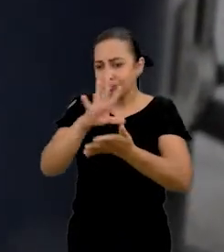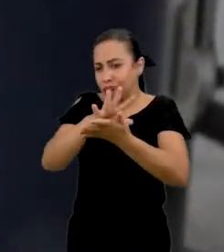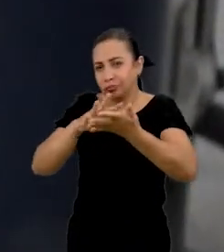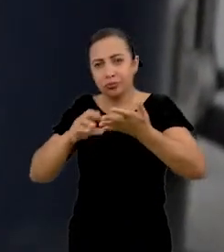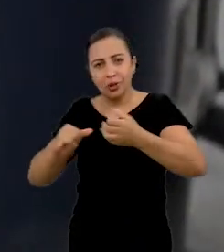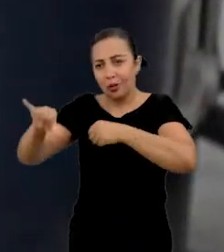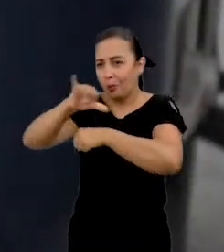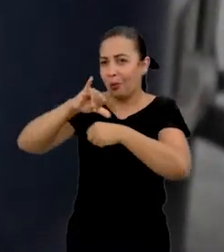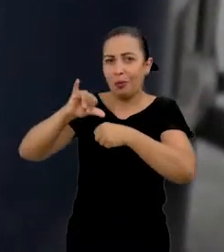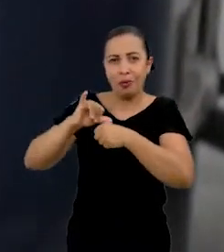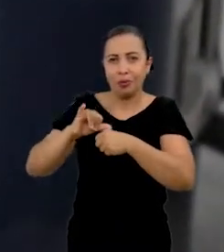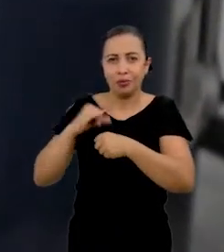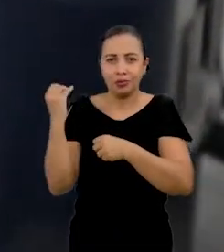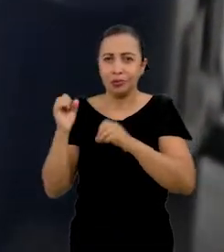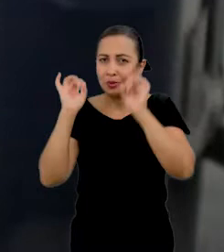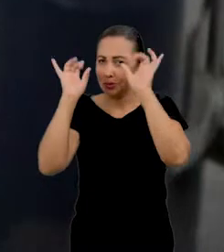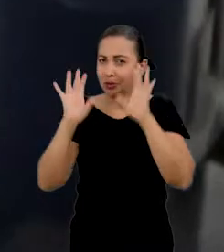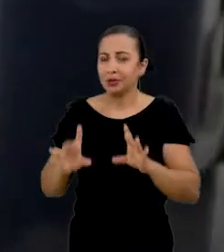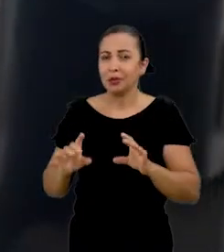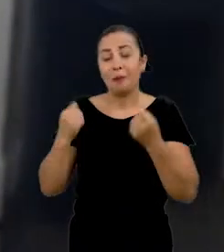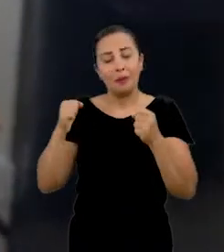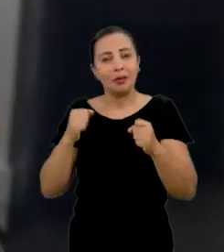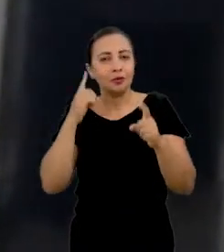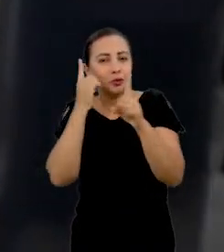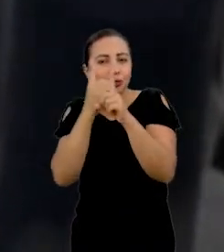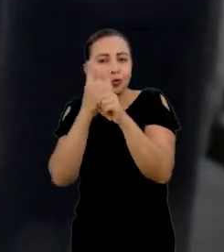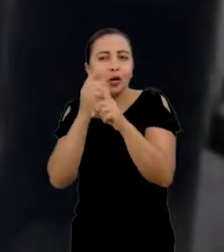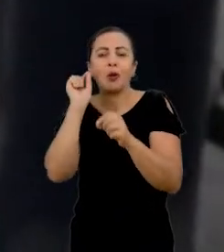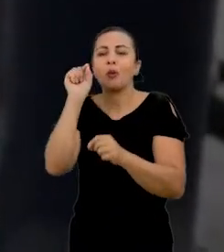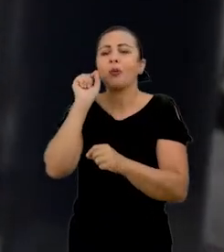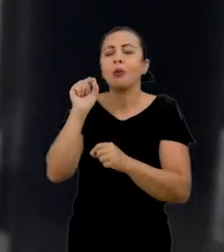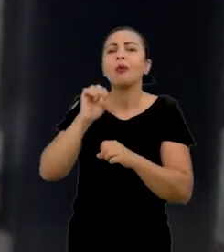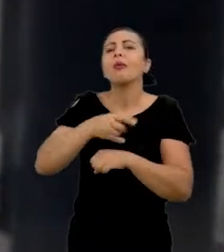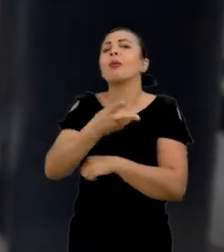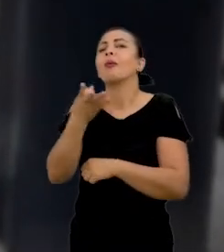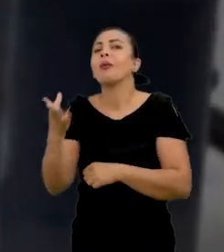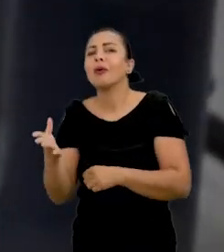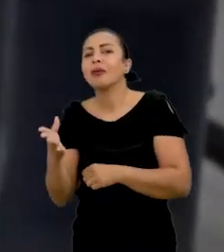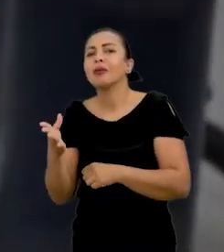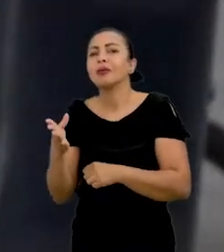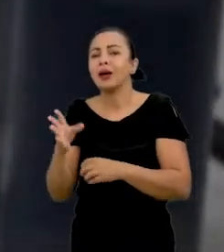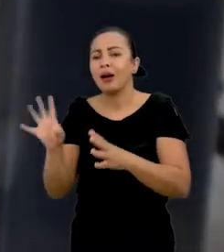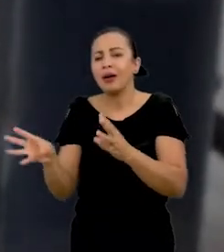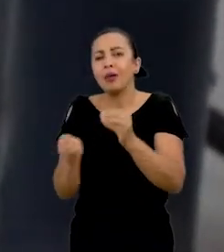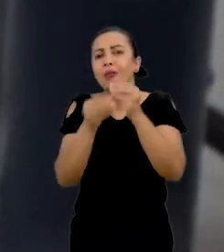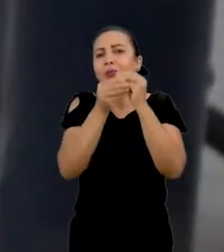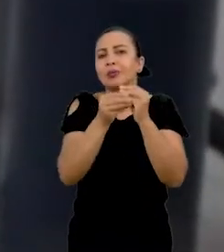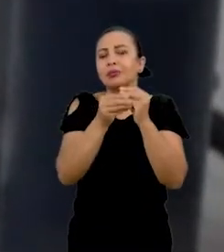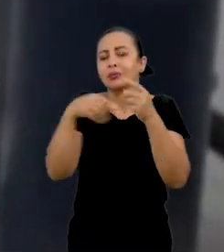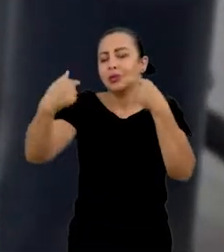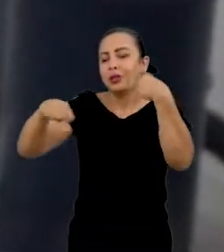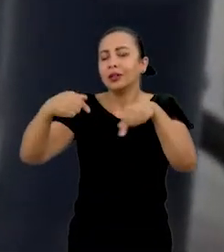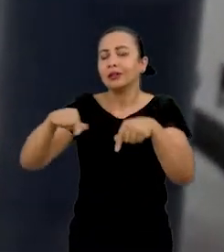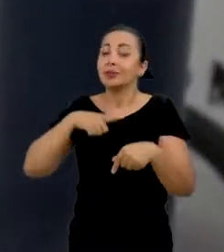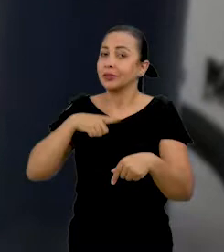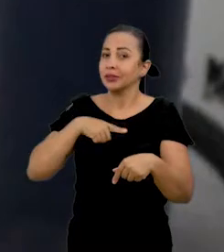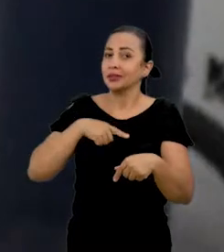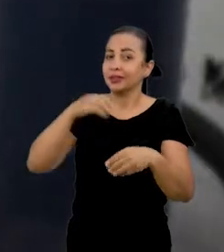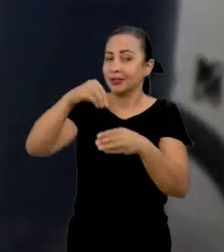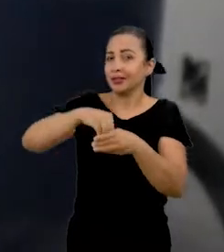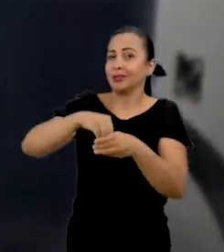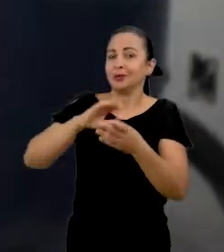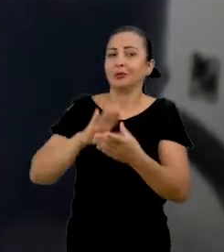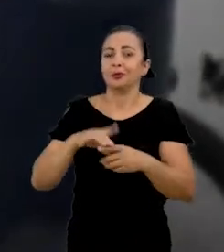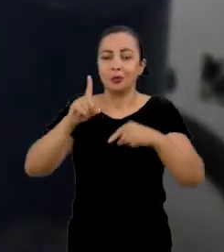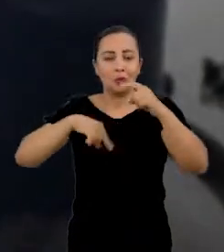de caracterização química do controle de qualidade desse material. Então, não basta